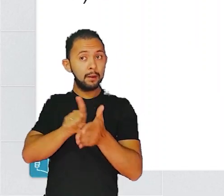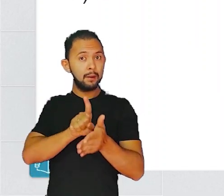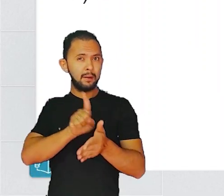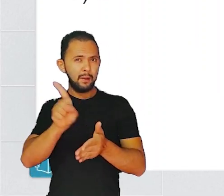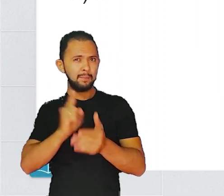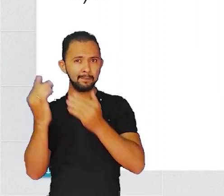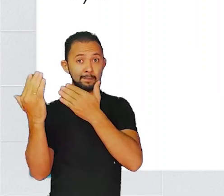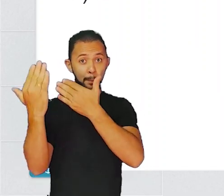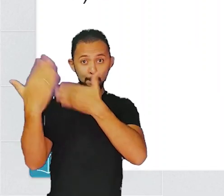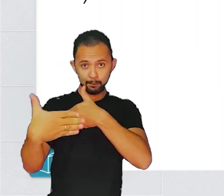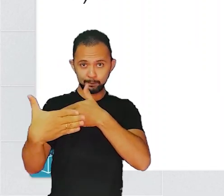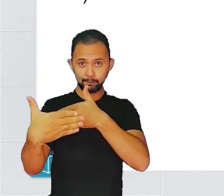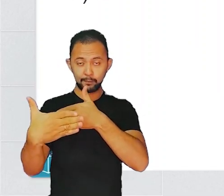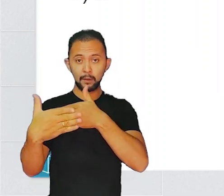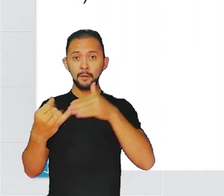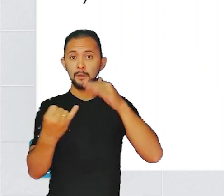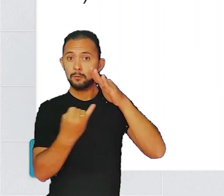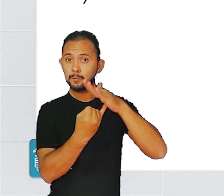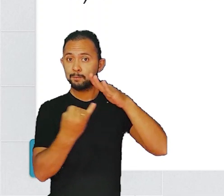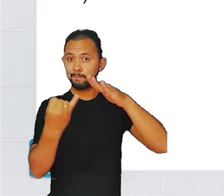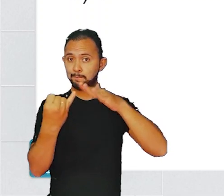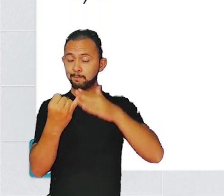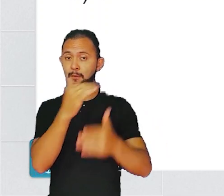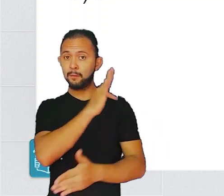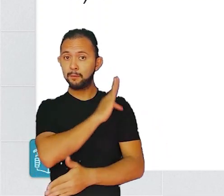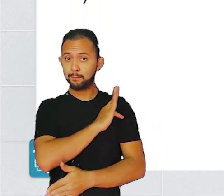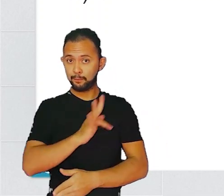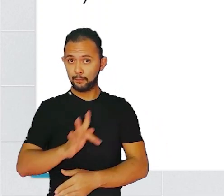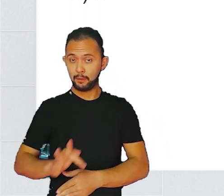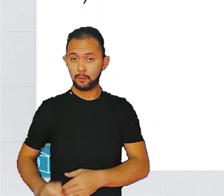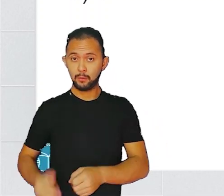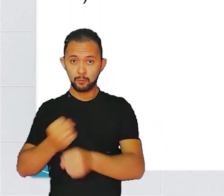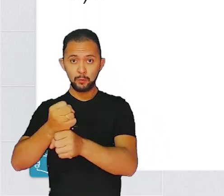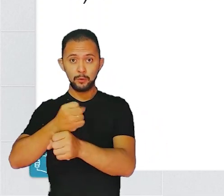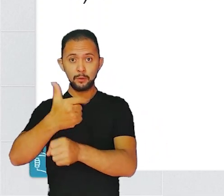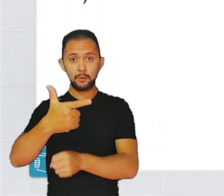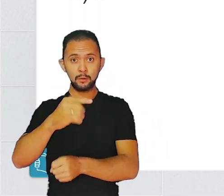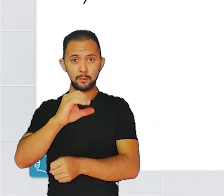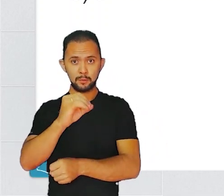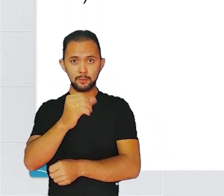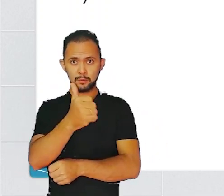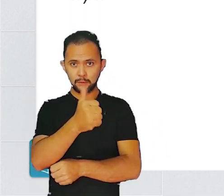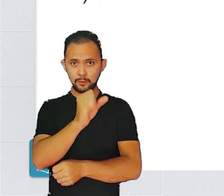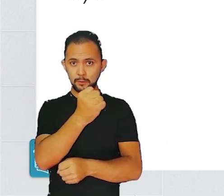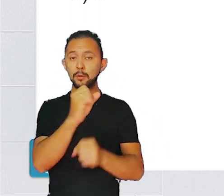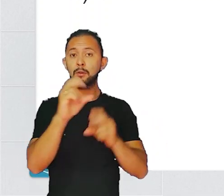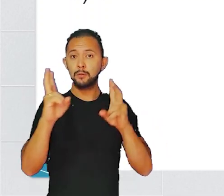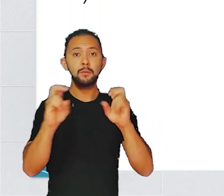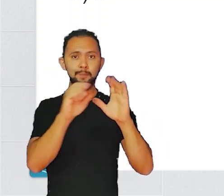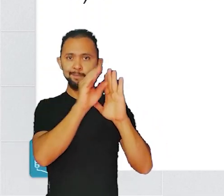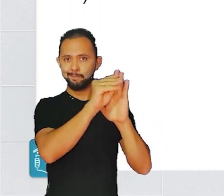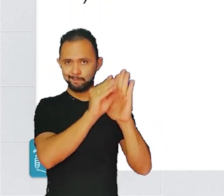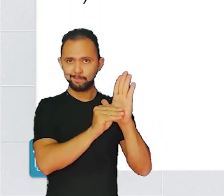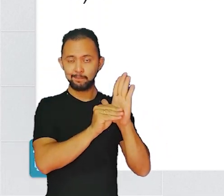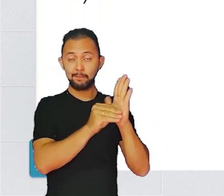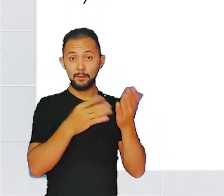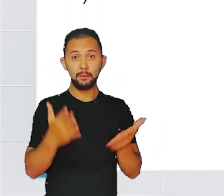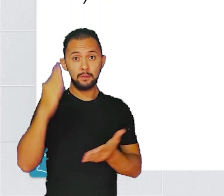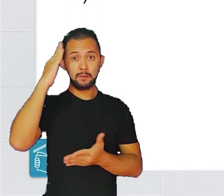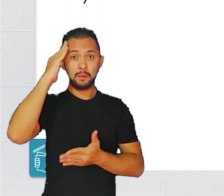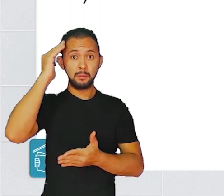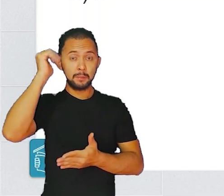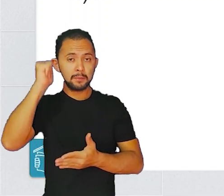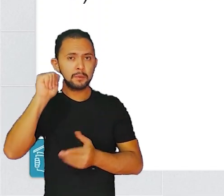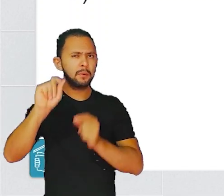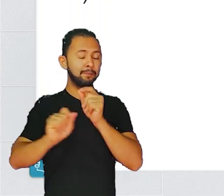caiu na prova do Instituto Federal de 2018 e tem tudo a ver com esse conteúdo que nós acabamos de estudar. Então, ó, sabe-se que